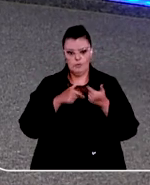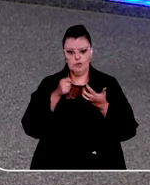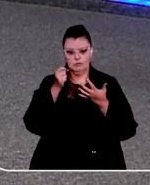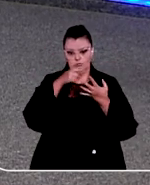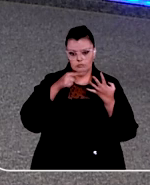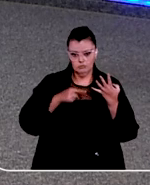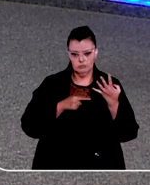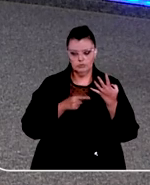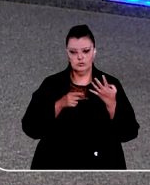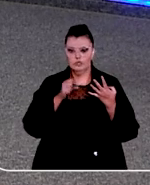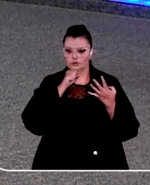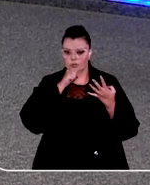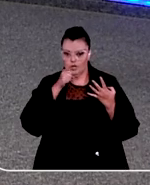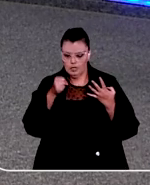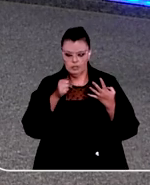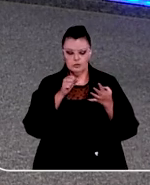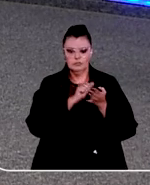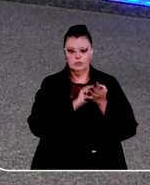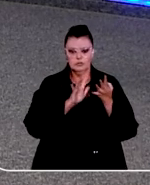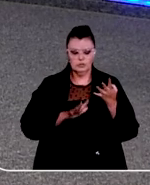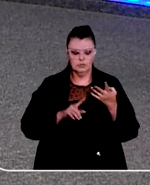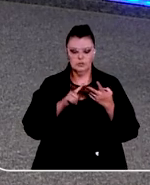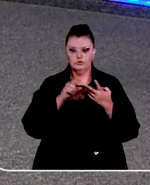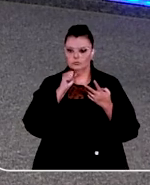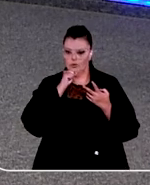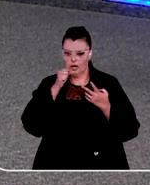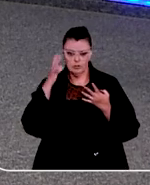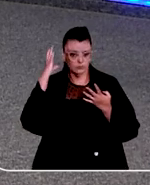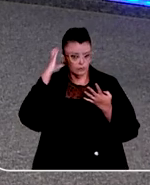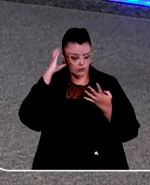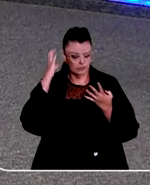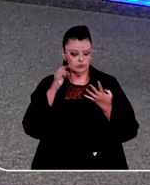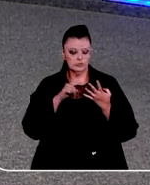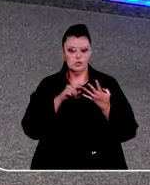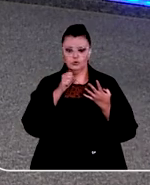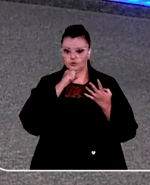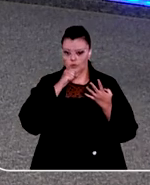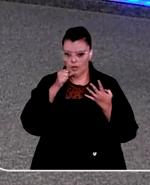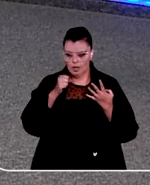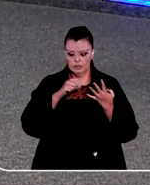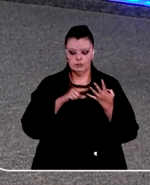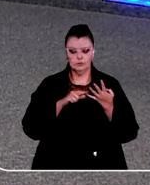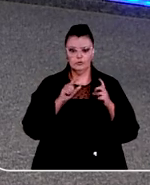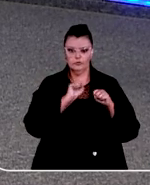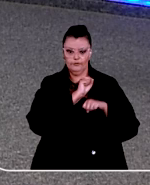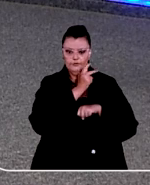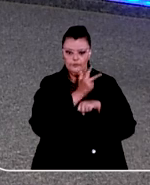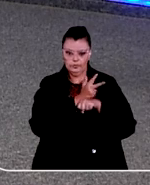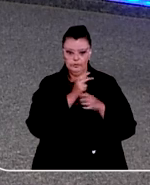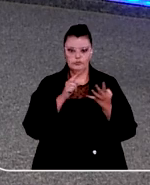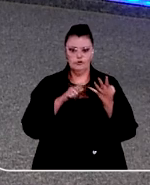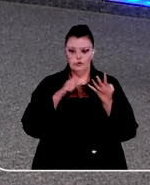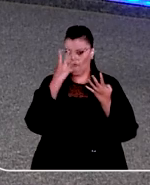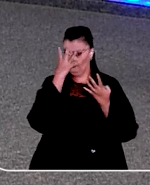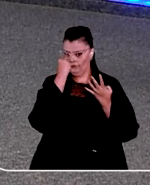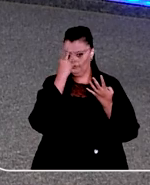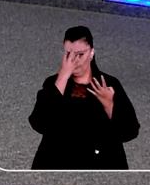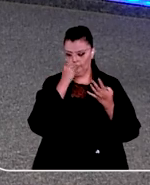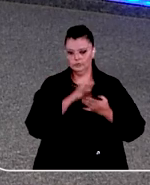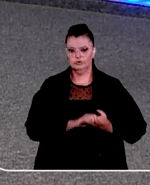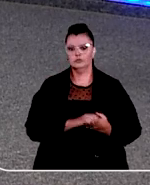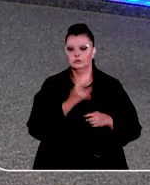os demais certificados os cinco eixos temáticos receberam 261 trabalhos nas quatro